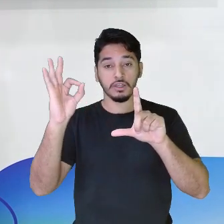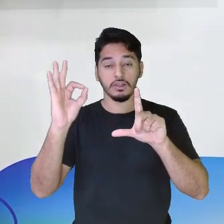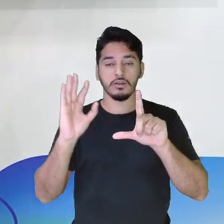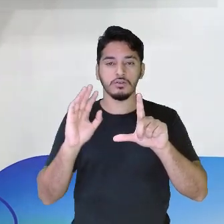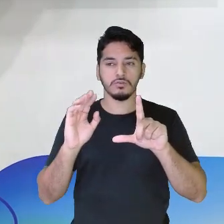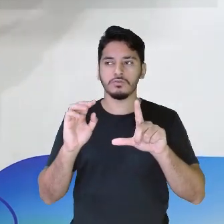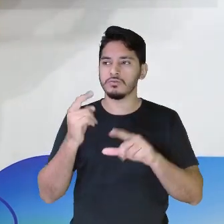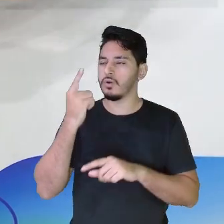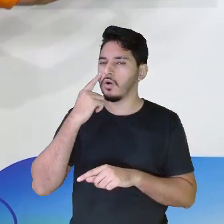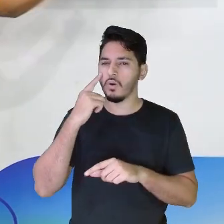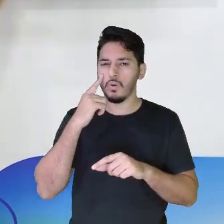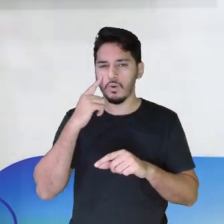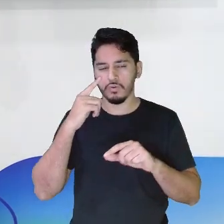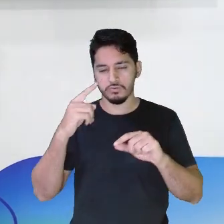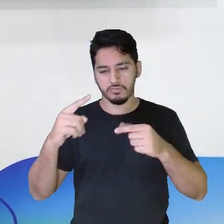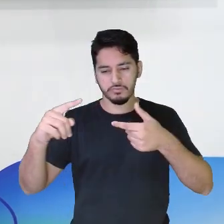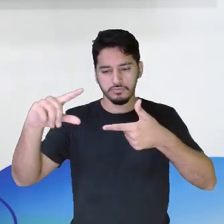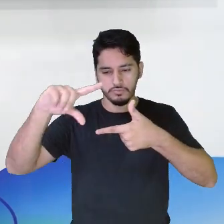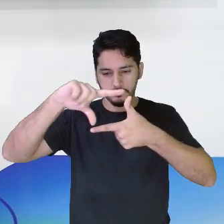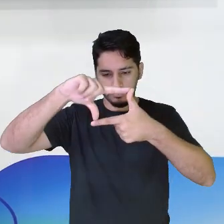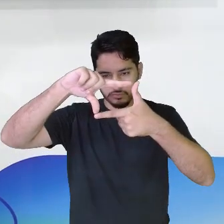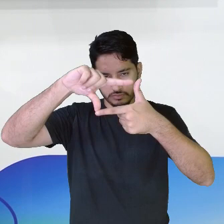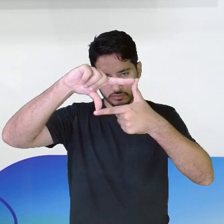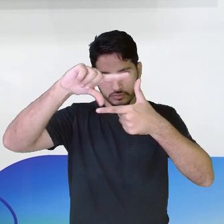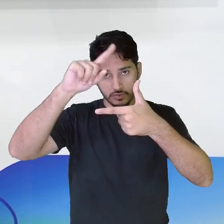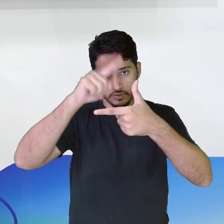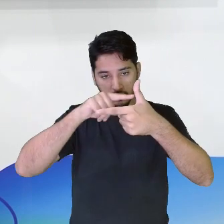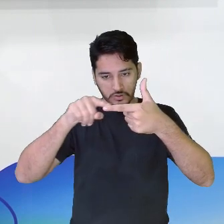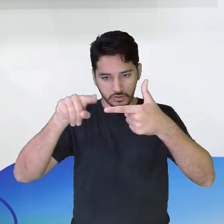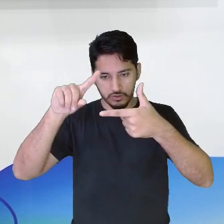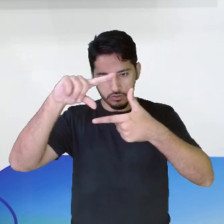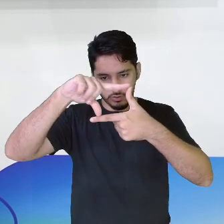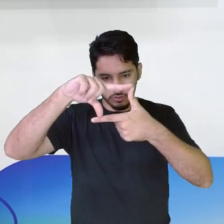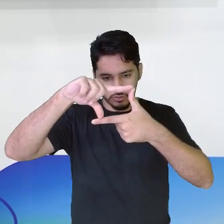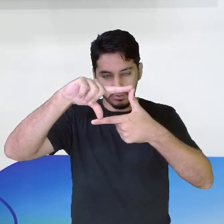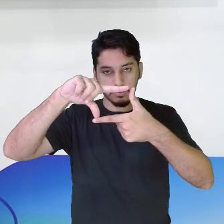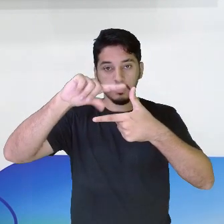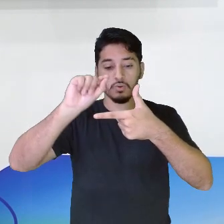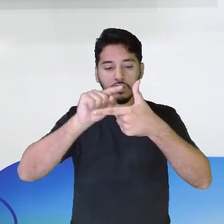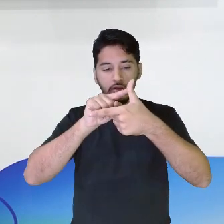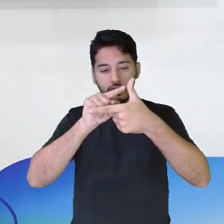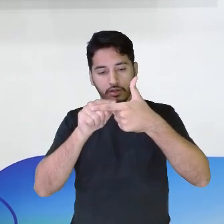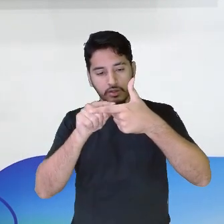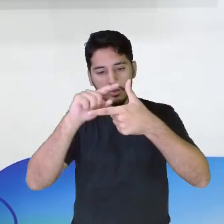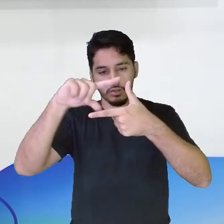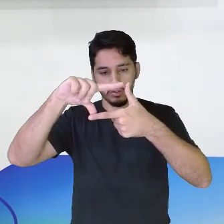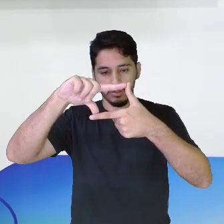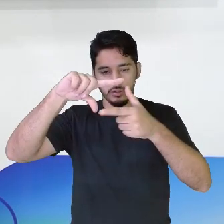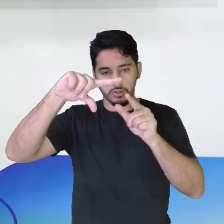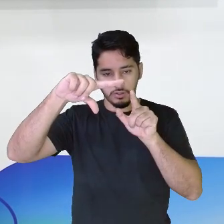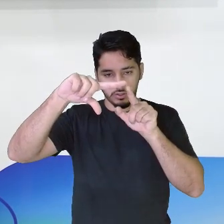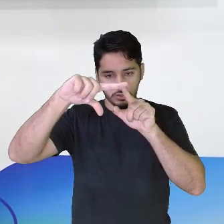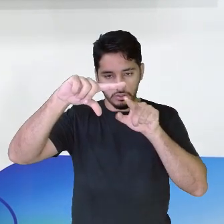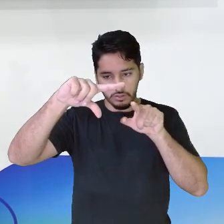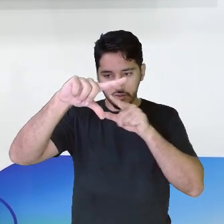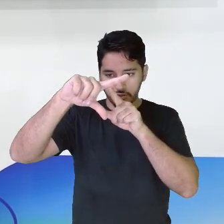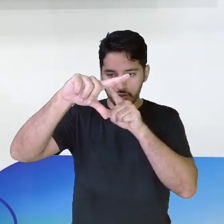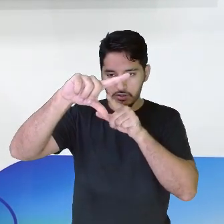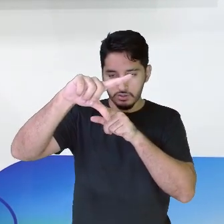figura retangular, onde eu vou encontrar nas suas extremidades ângulos